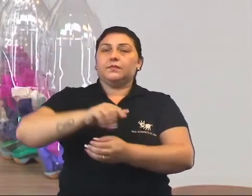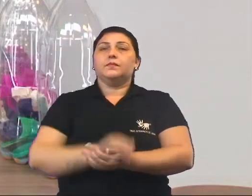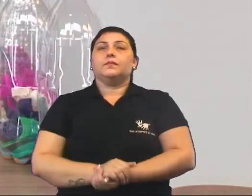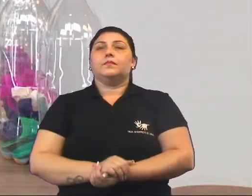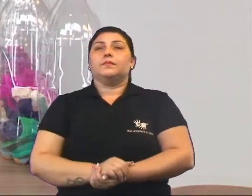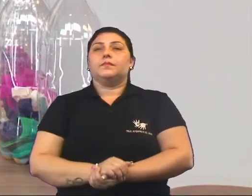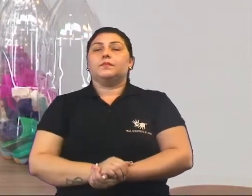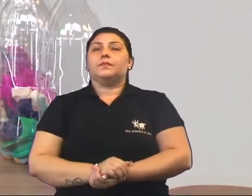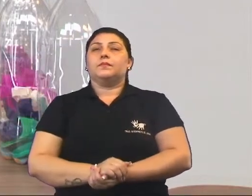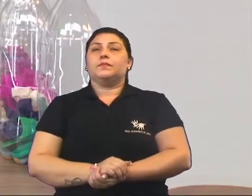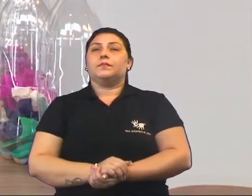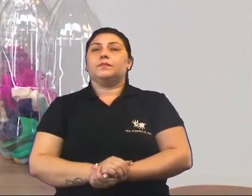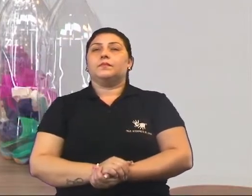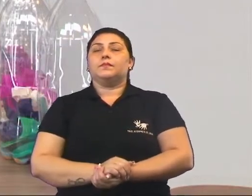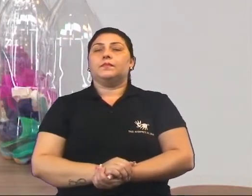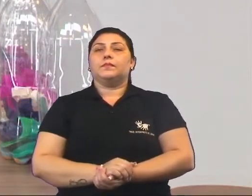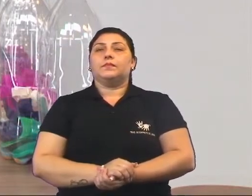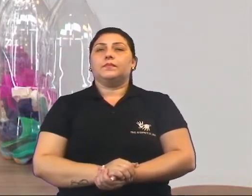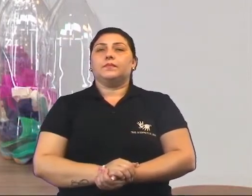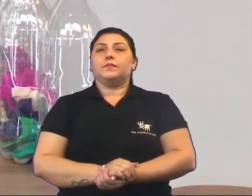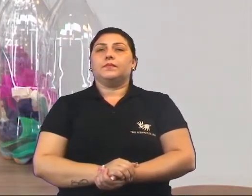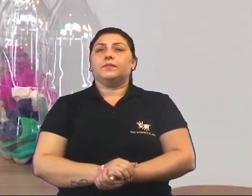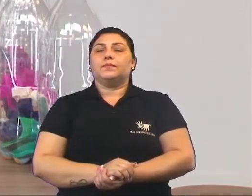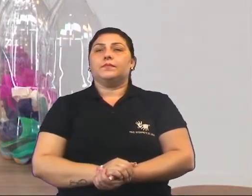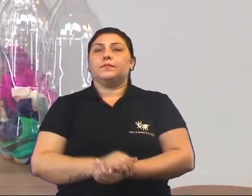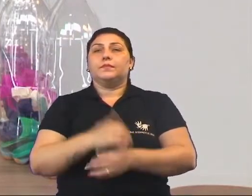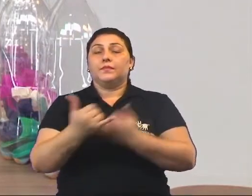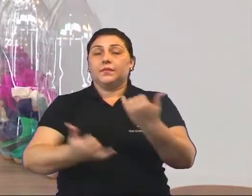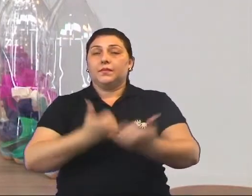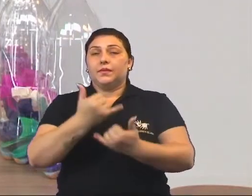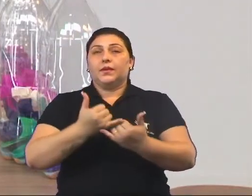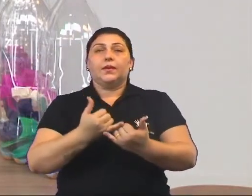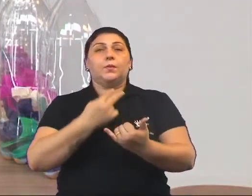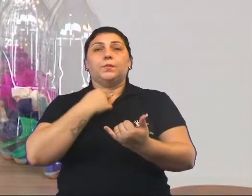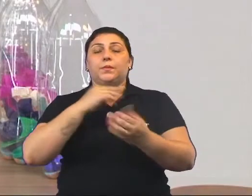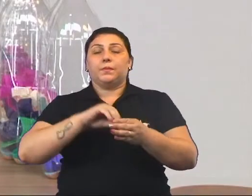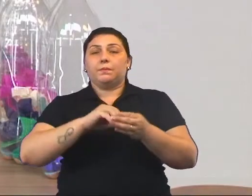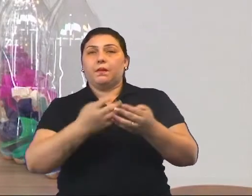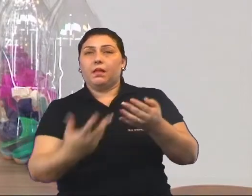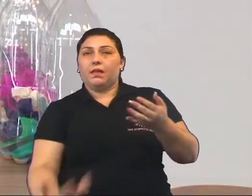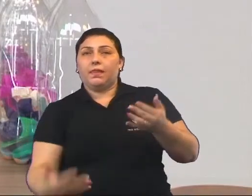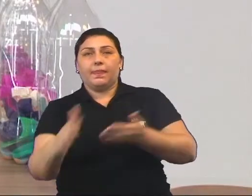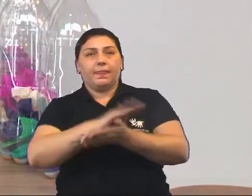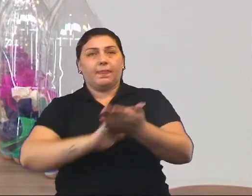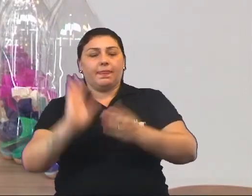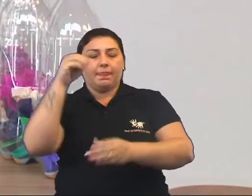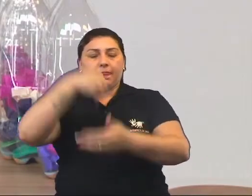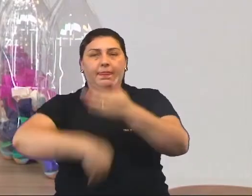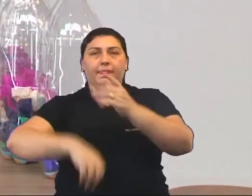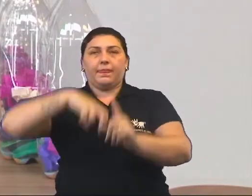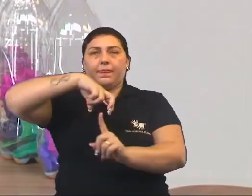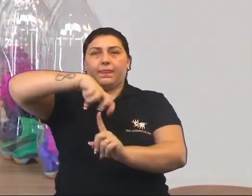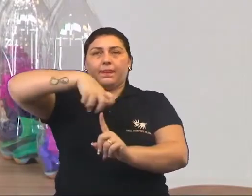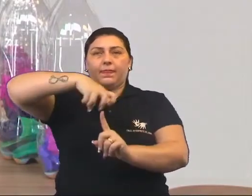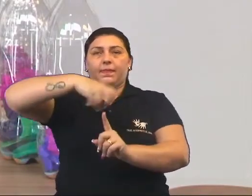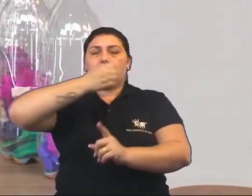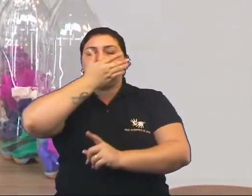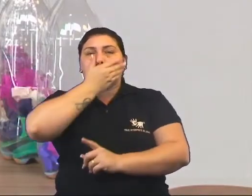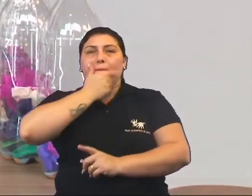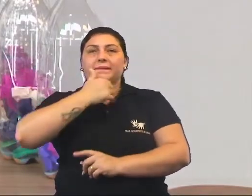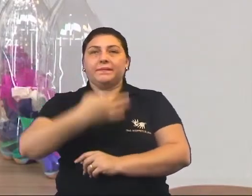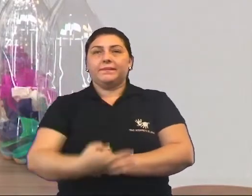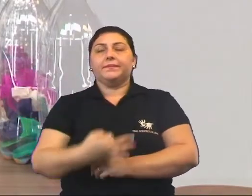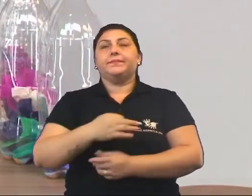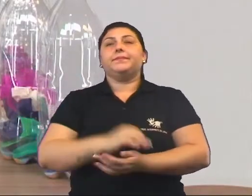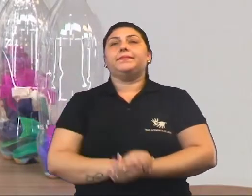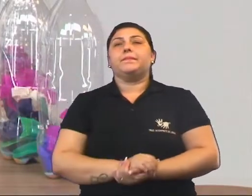que assim, ao manuseá-la, ao brincar, vou virar, não derramar nada que está aqui dentro da garrafa,